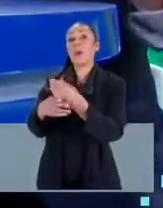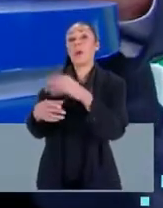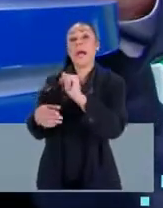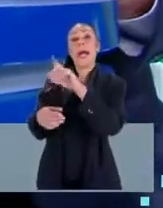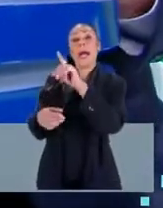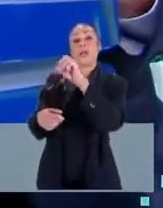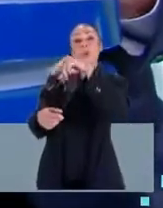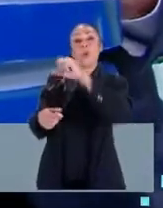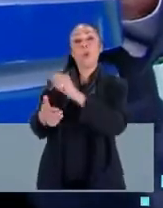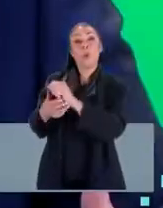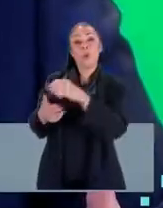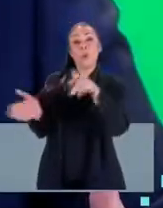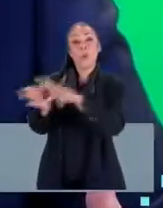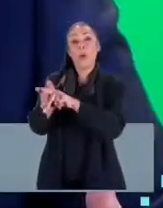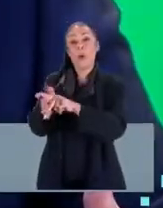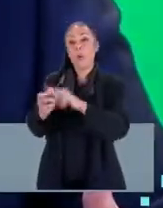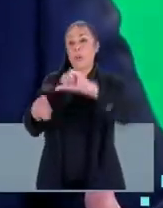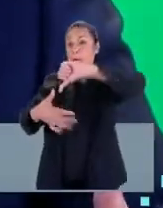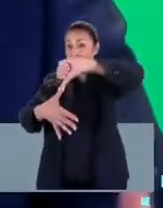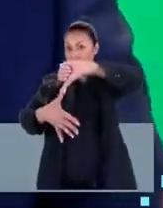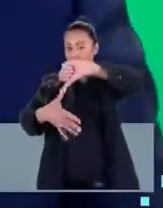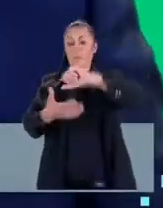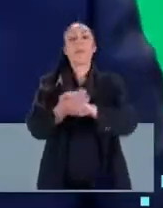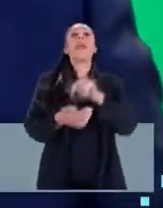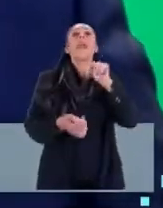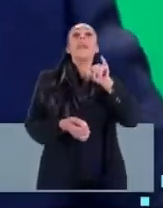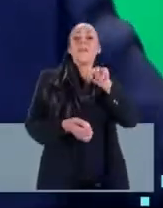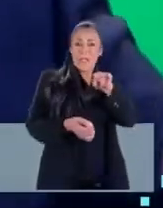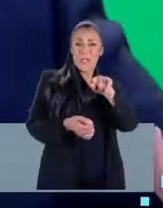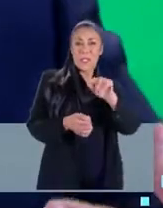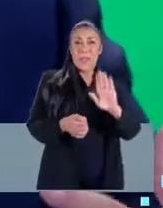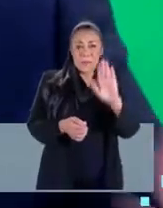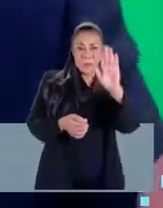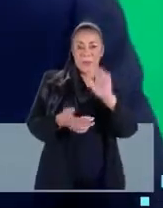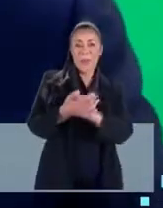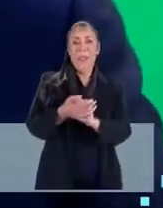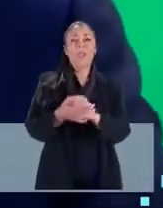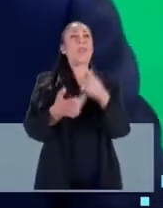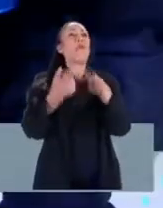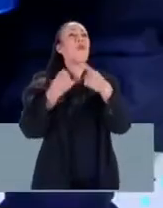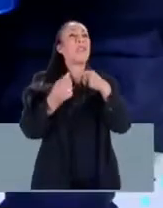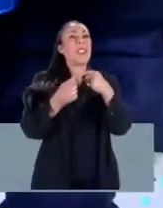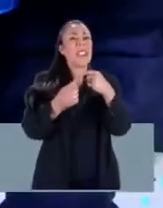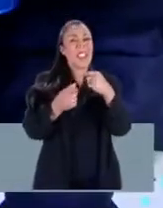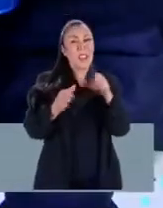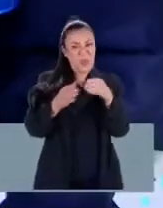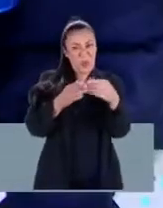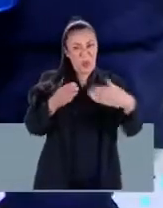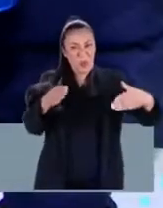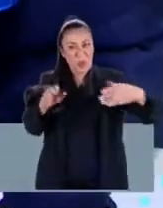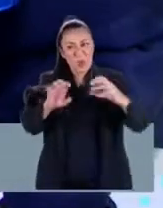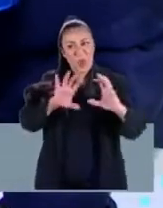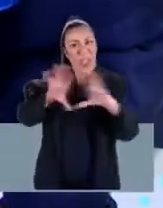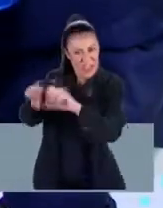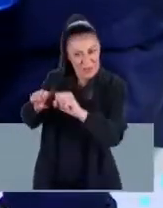Sul. Você virando presidente, você não acha que você sentia vontade para invadir? Deixa eu falar uma coisa para você. Me dá